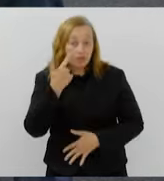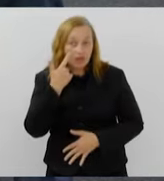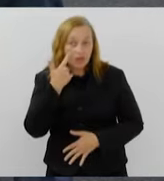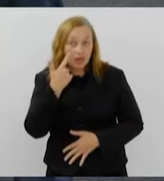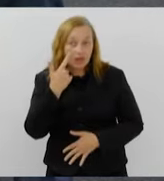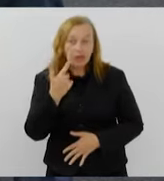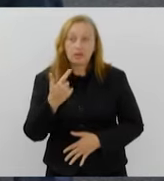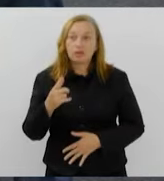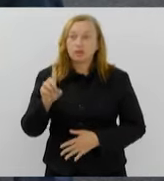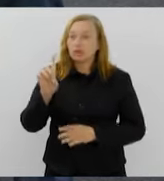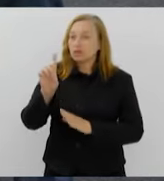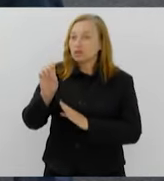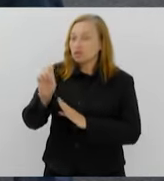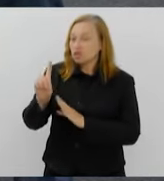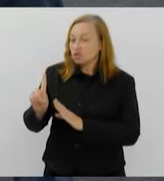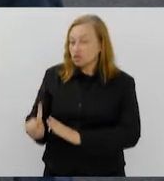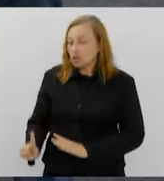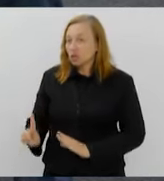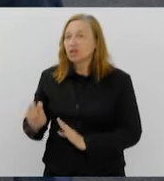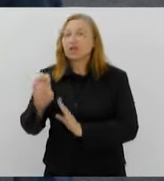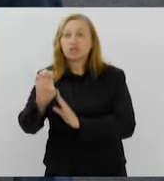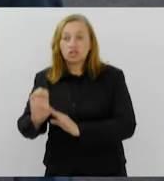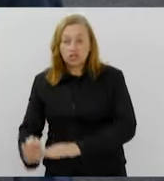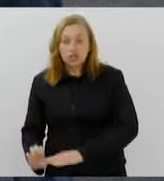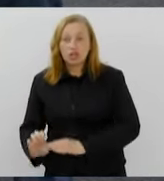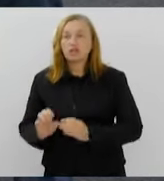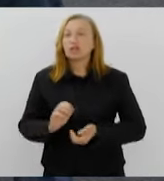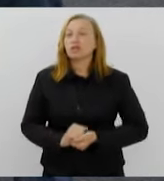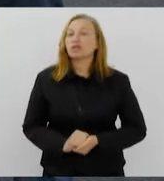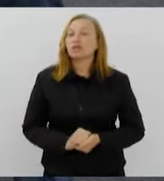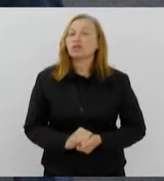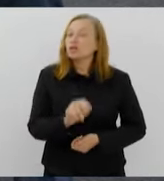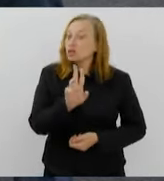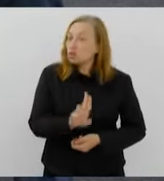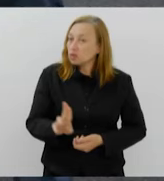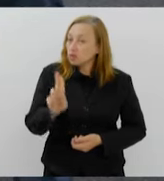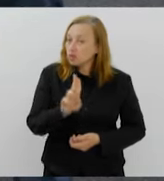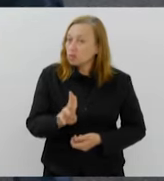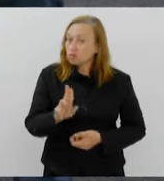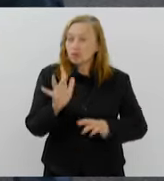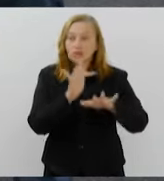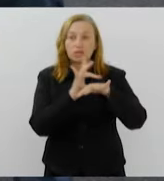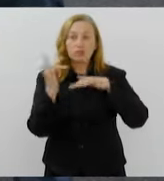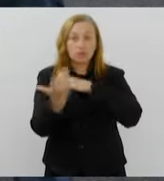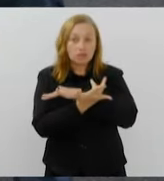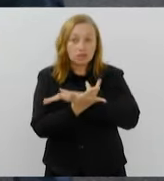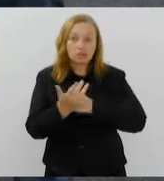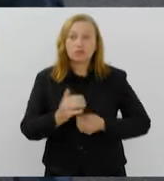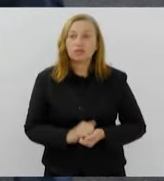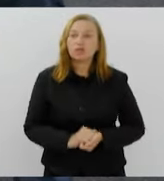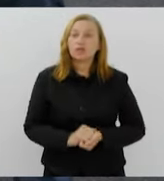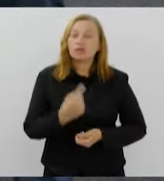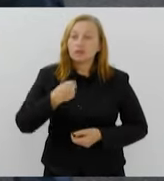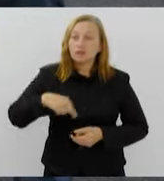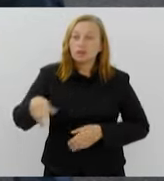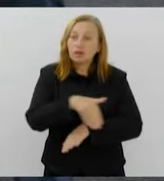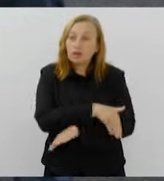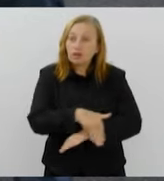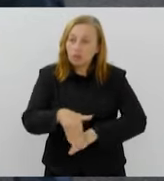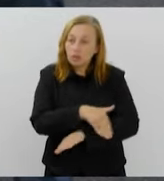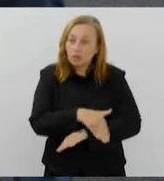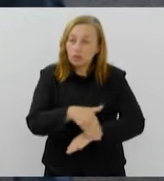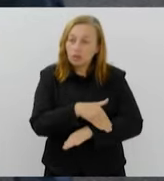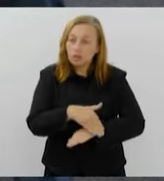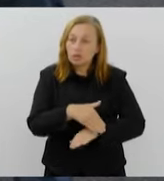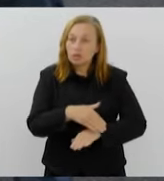direita figuras de extrema direita que utilizam as redes sociais vão à rua e começam